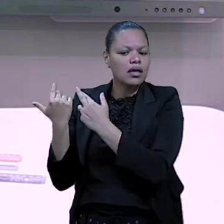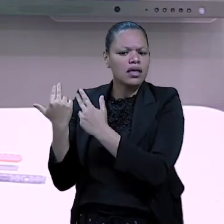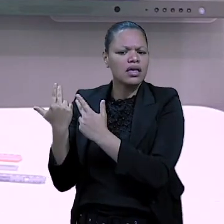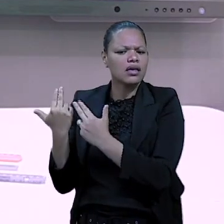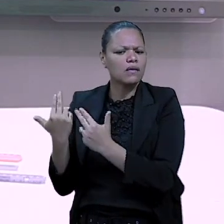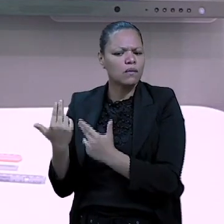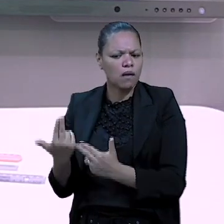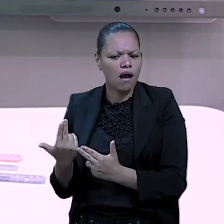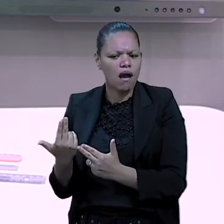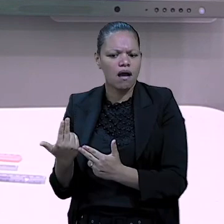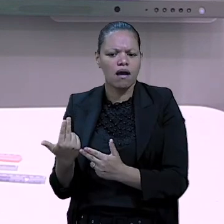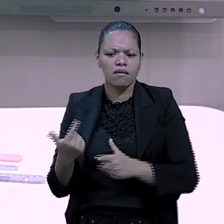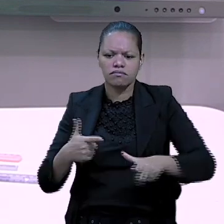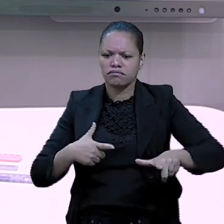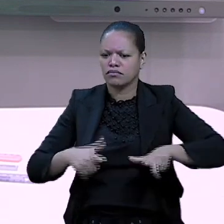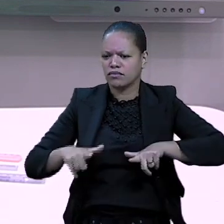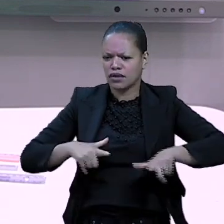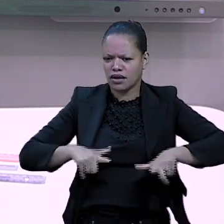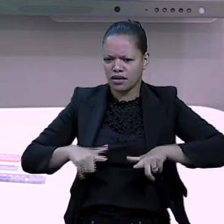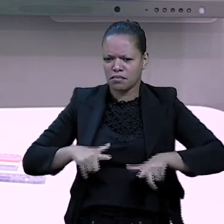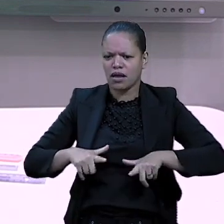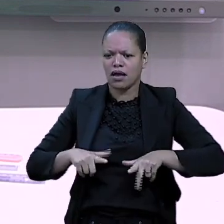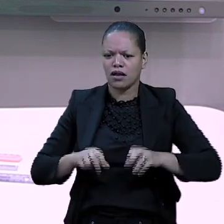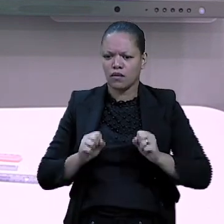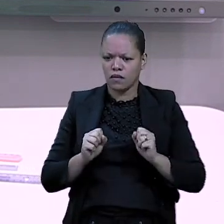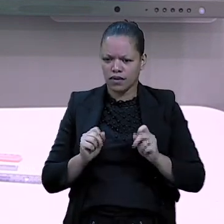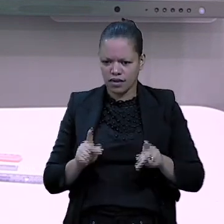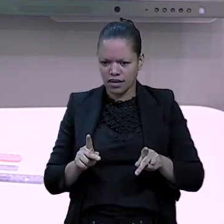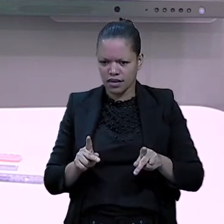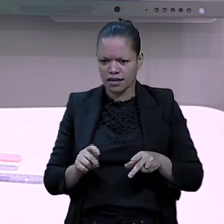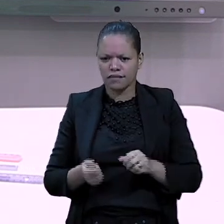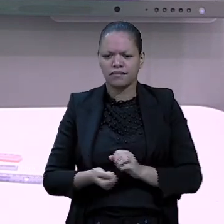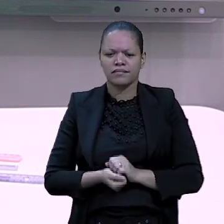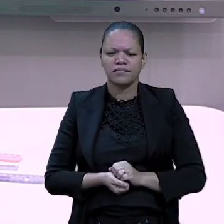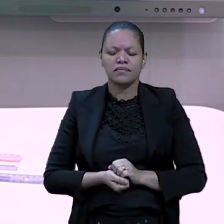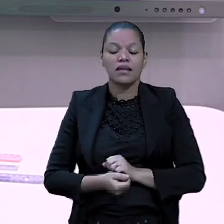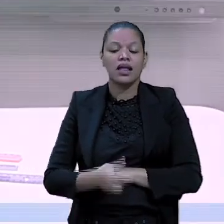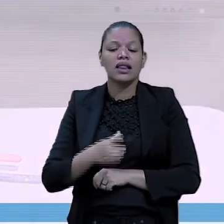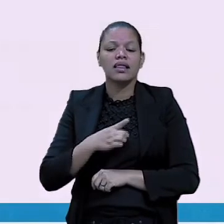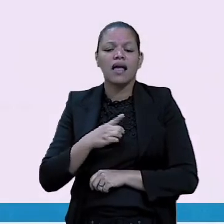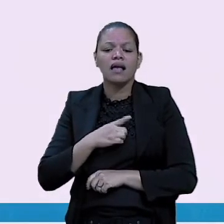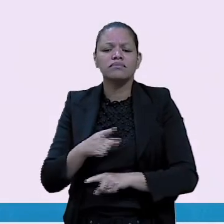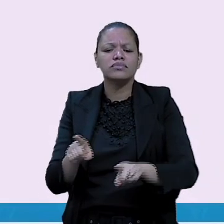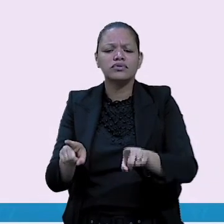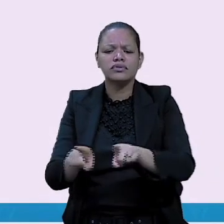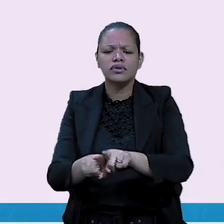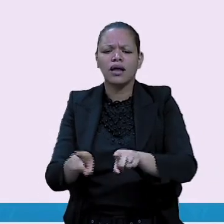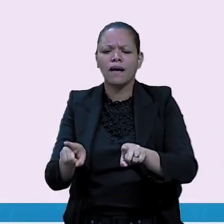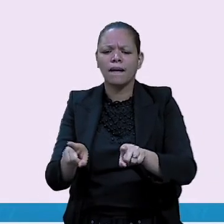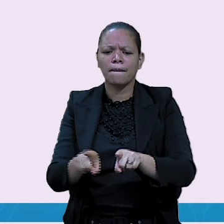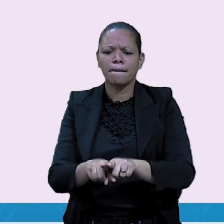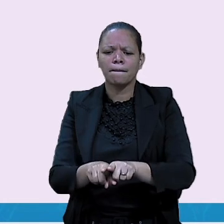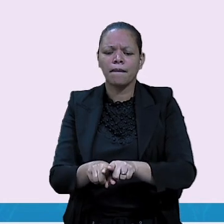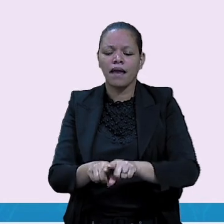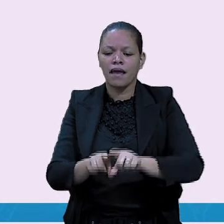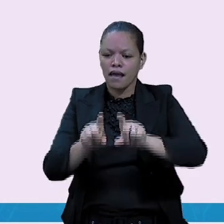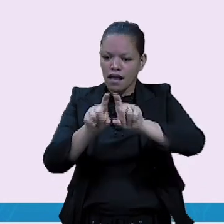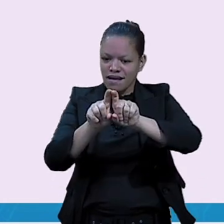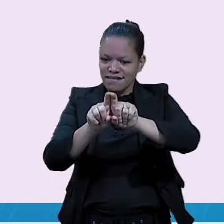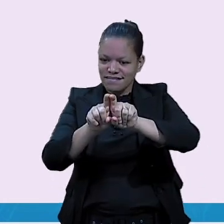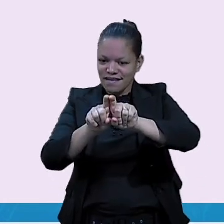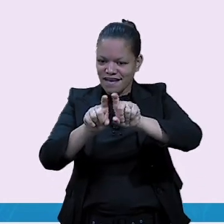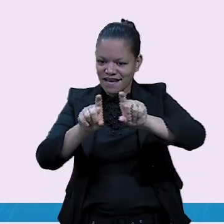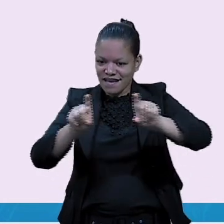precisar esticar, e depois você consegue guardar. E aqui a professora trouxe também a régua, que é a